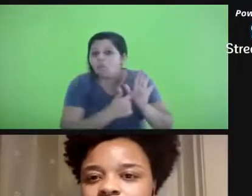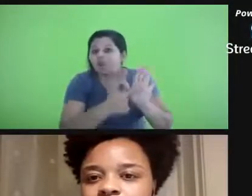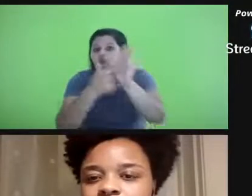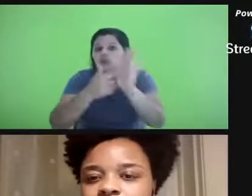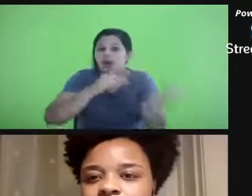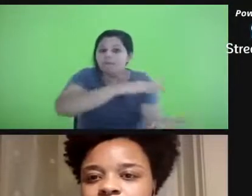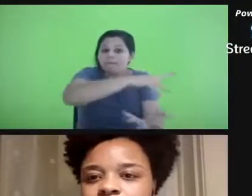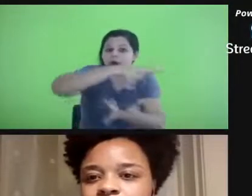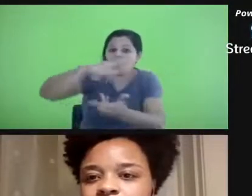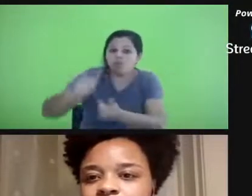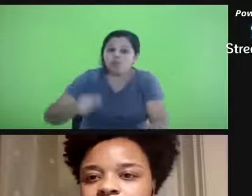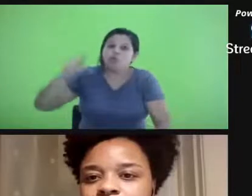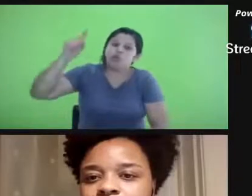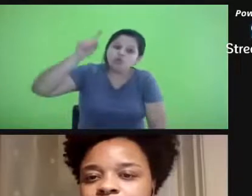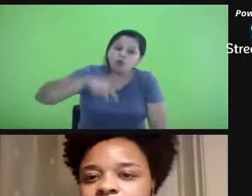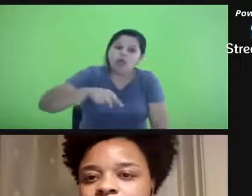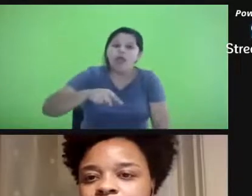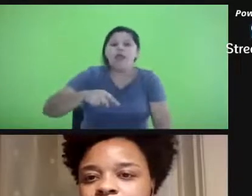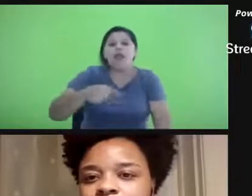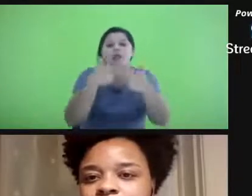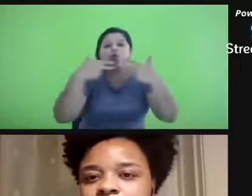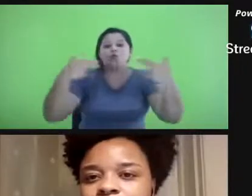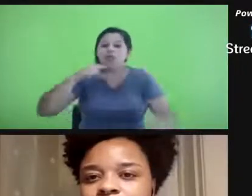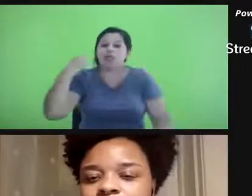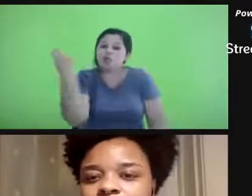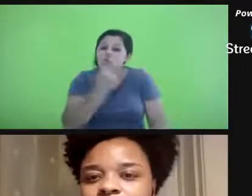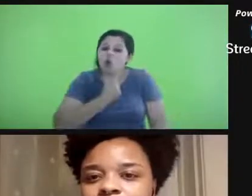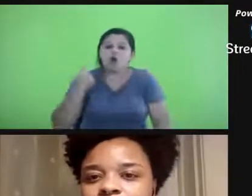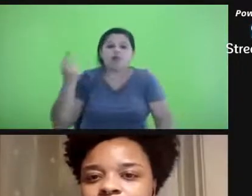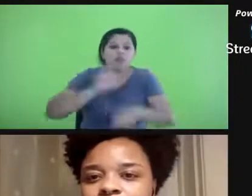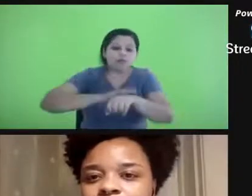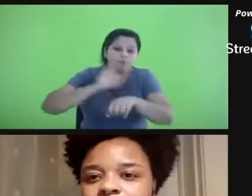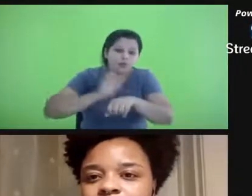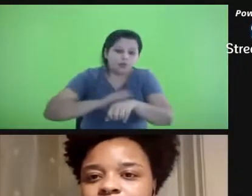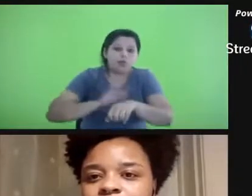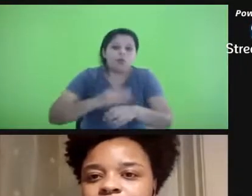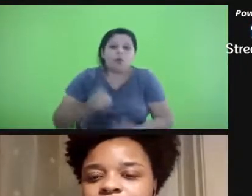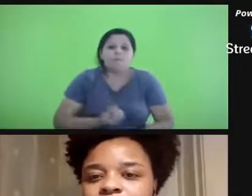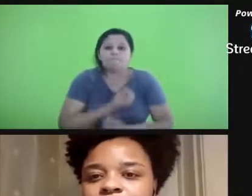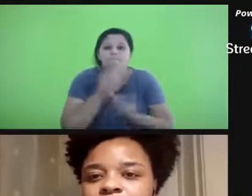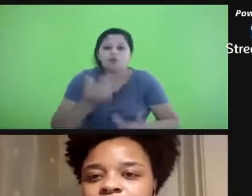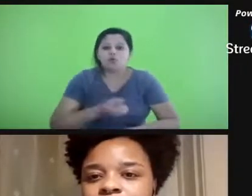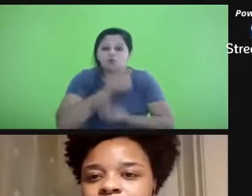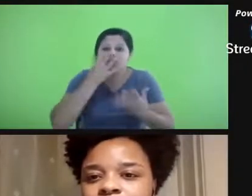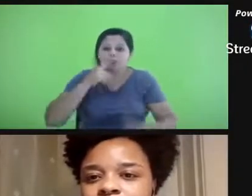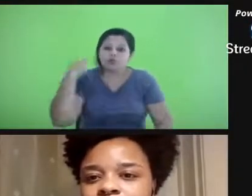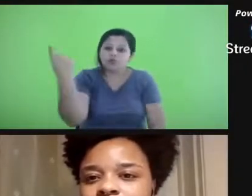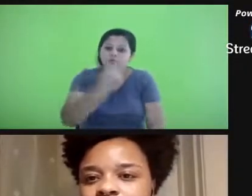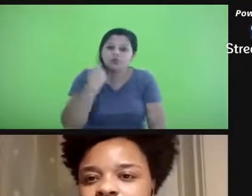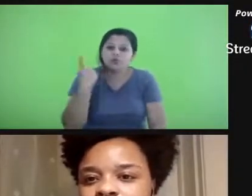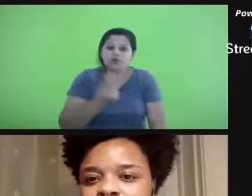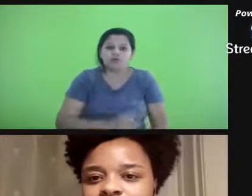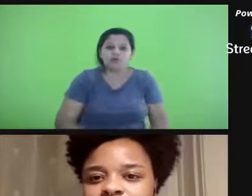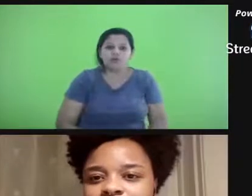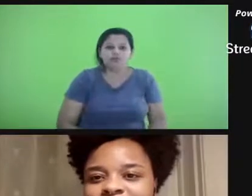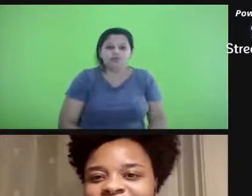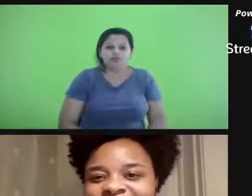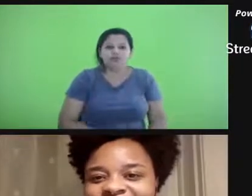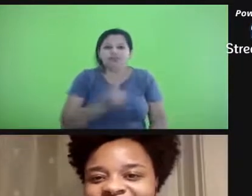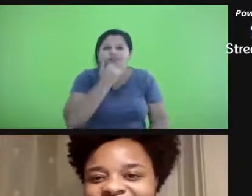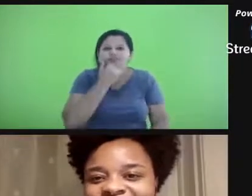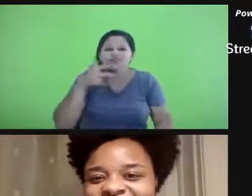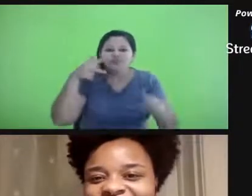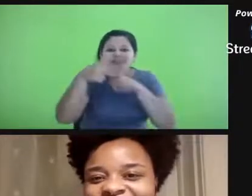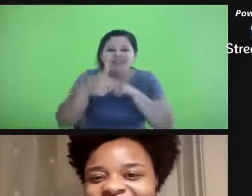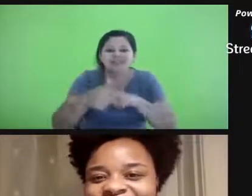mundo que isso é coisa nossa, isso é produção nossa. Então, acho que é por aí o caminho. Desculpa, gente, caí, mas